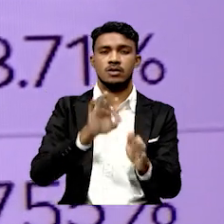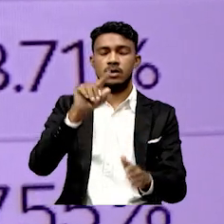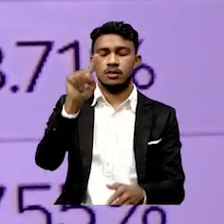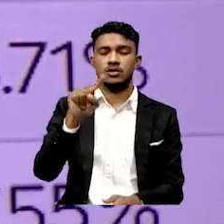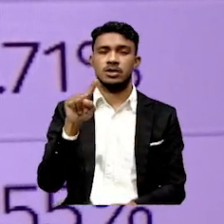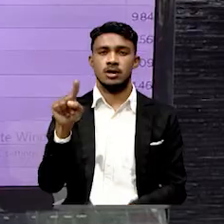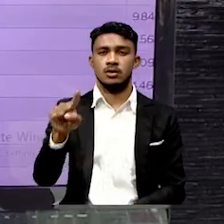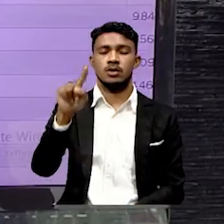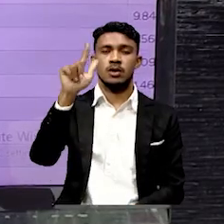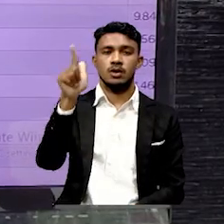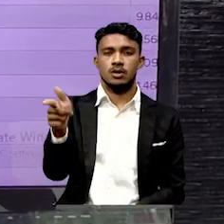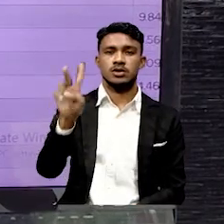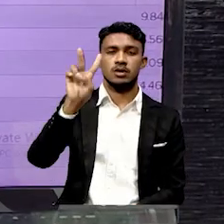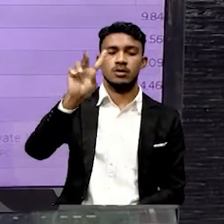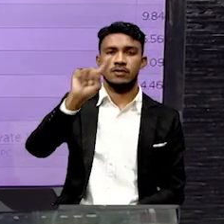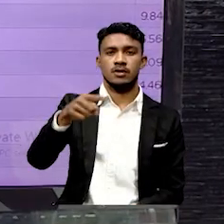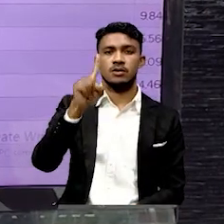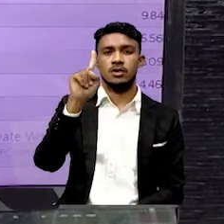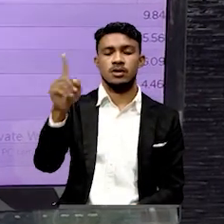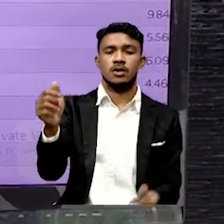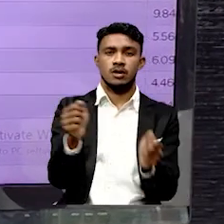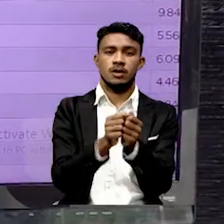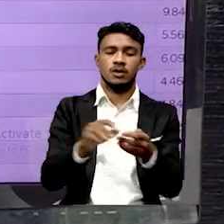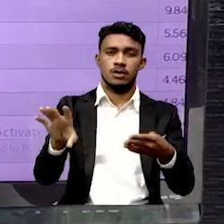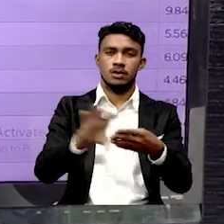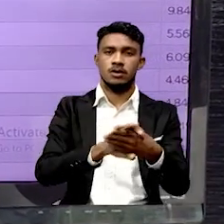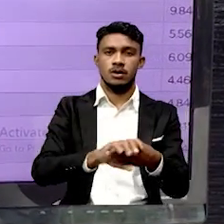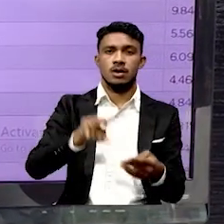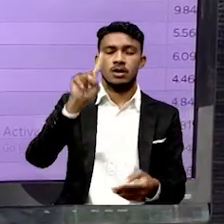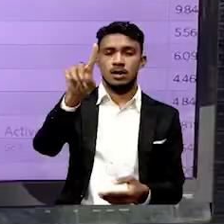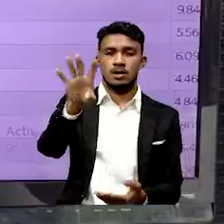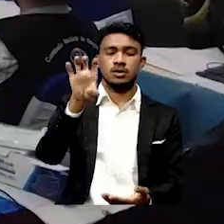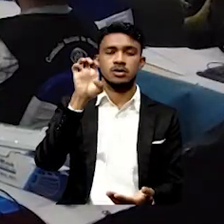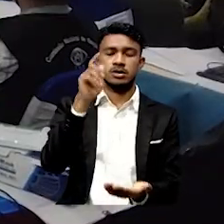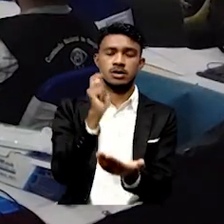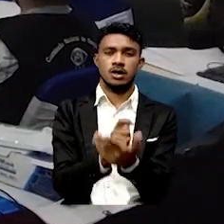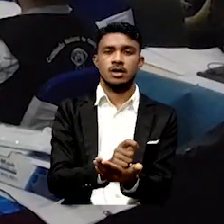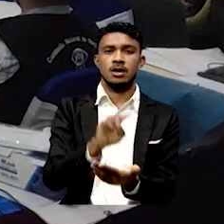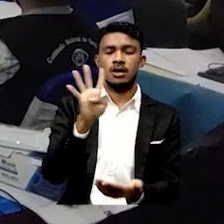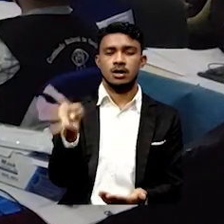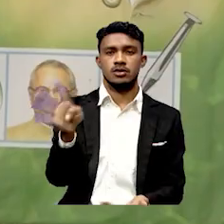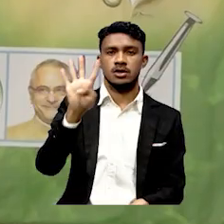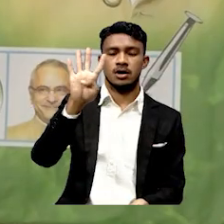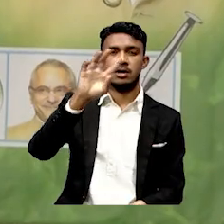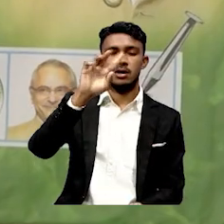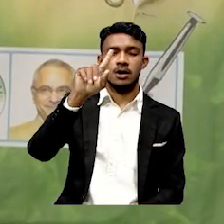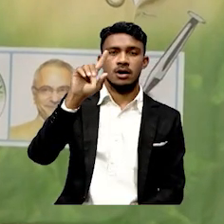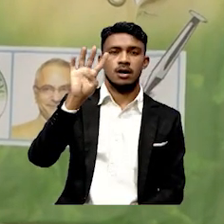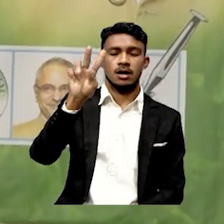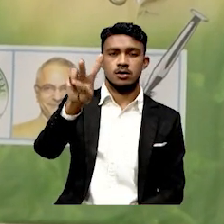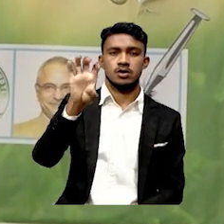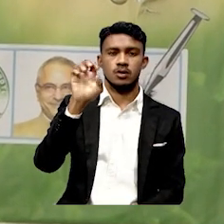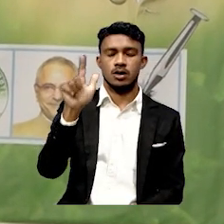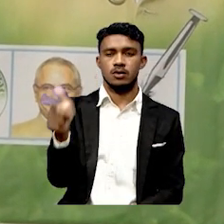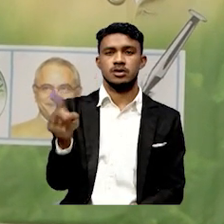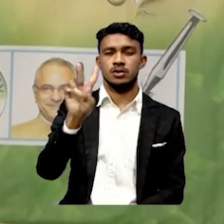nulu resin rua virgula ida, ho eleitor rihun atus ida hat nulu resin hat atus rua walu nulu resin rua.